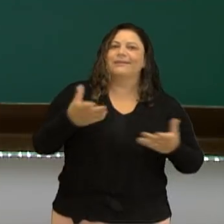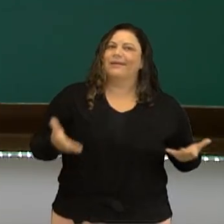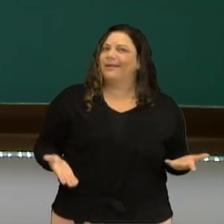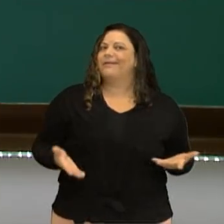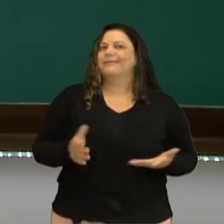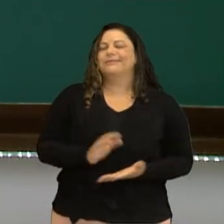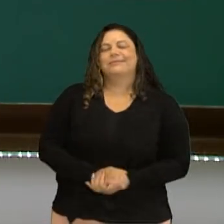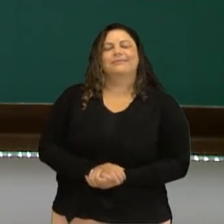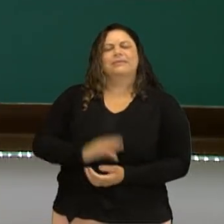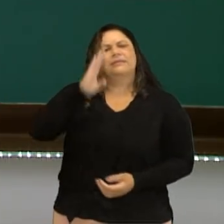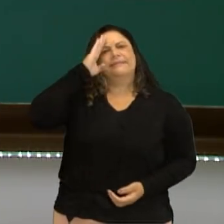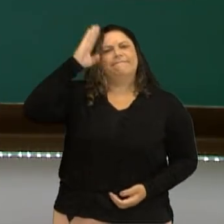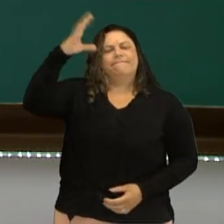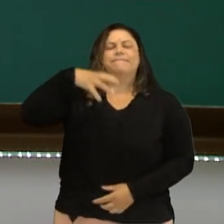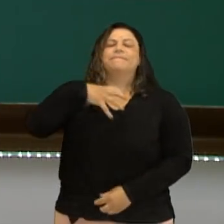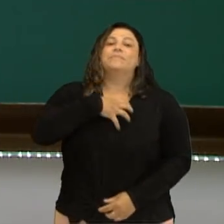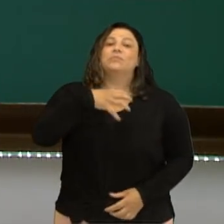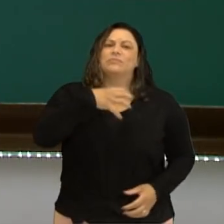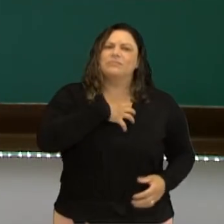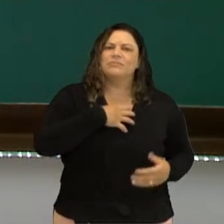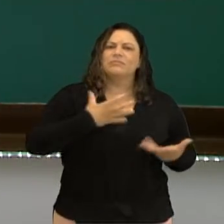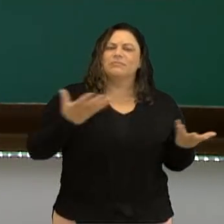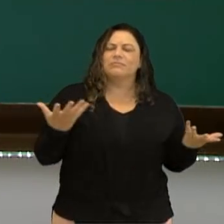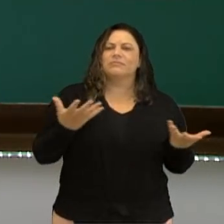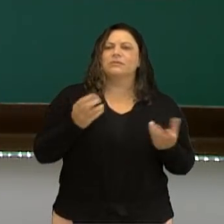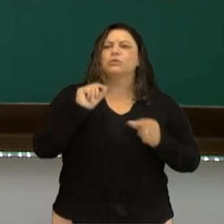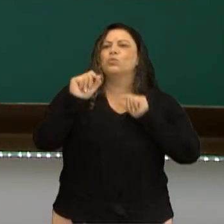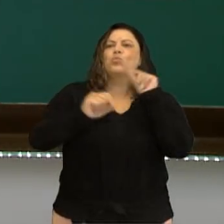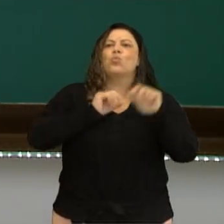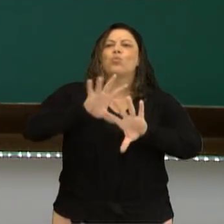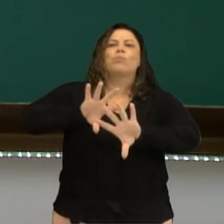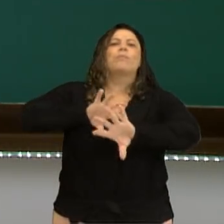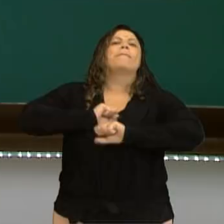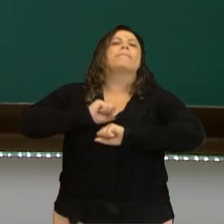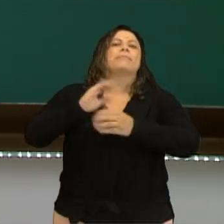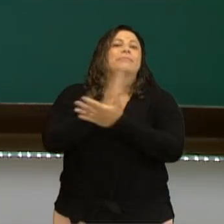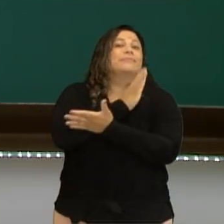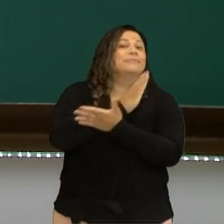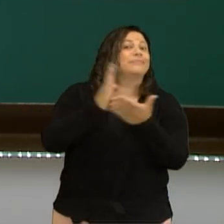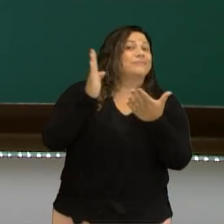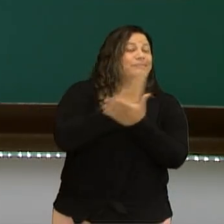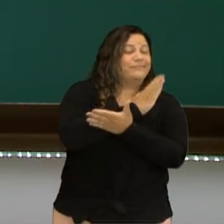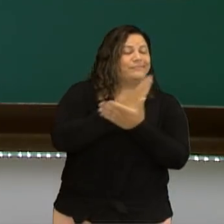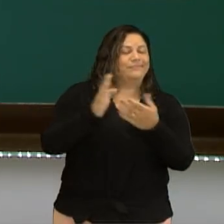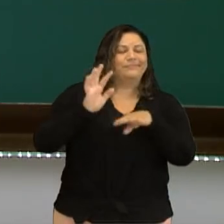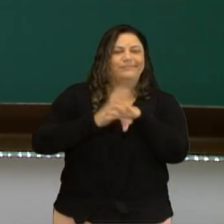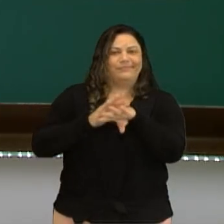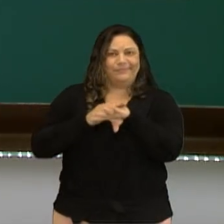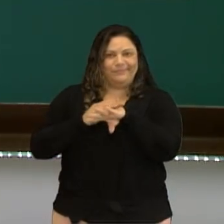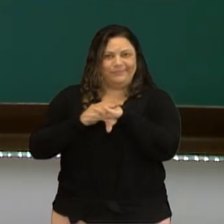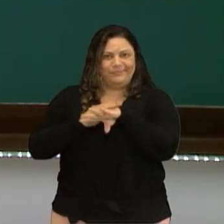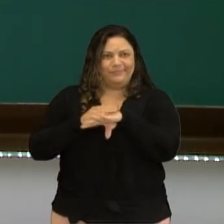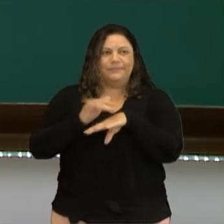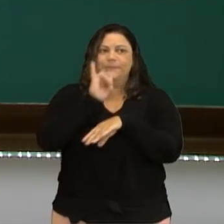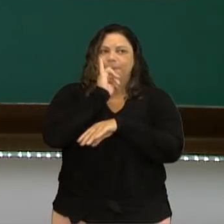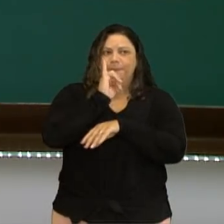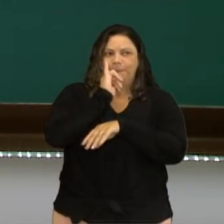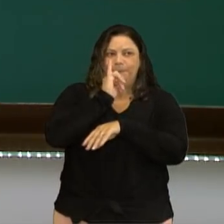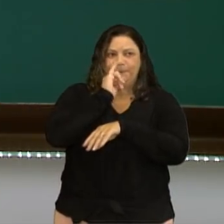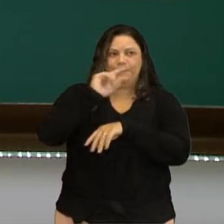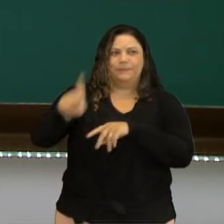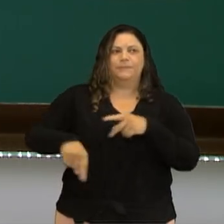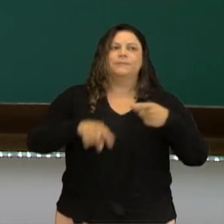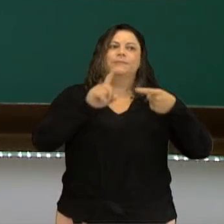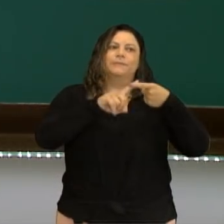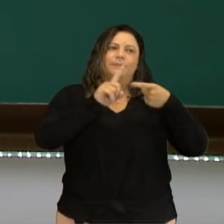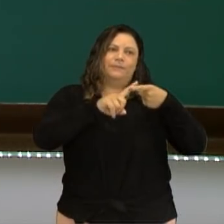os principais sintomas e meios de transmissão de algumas doenças causadas por bactérias? Por exemplo, a